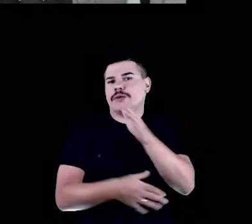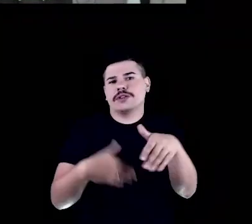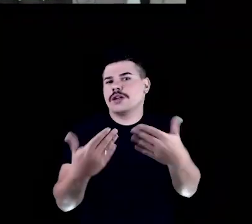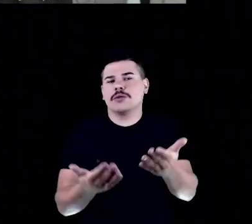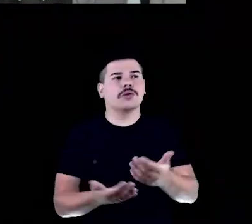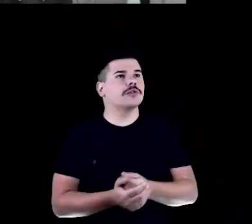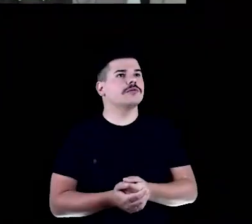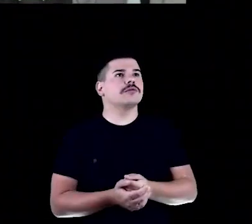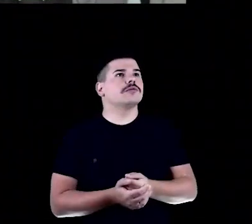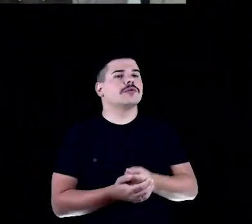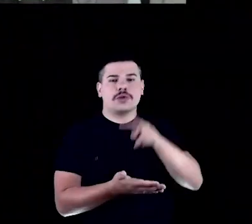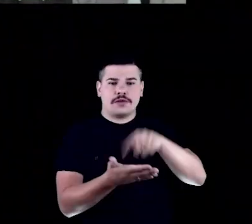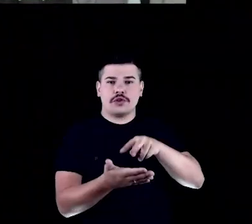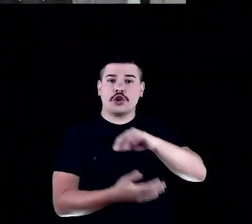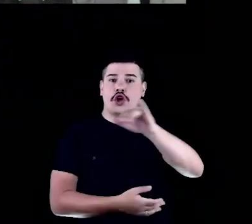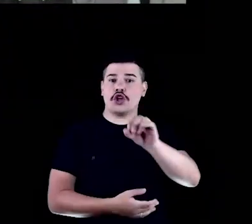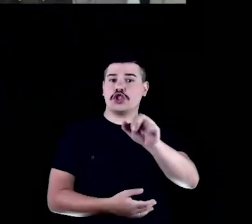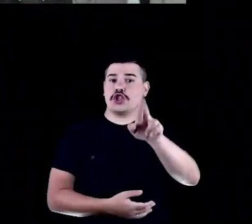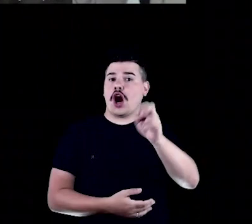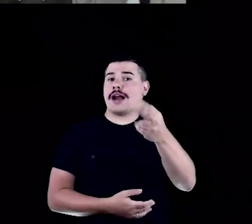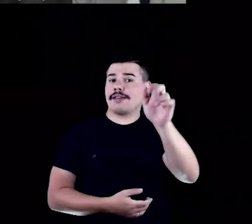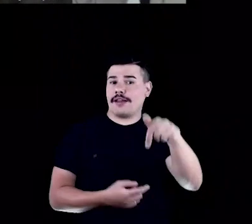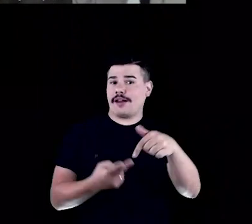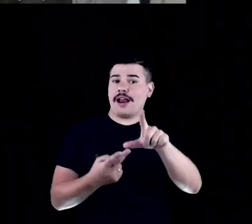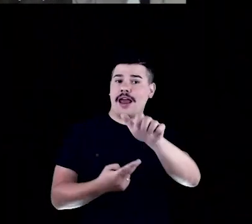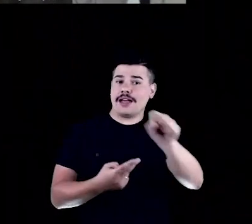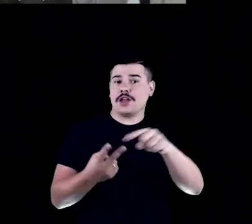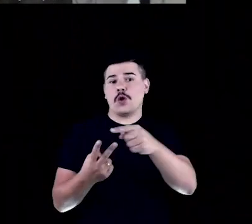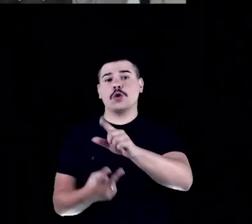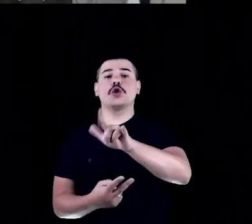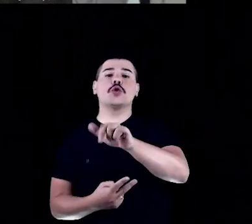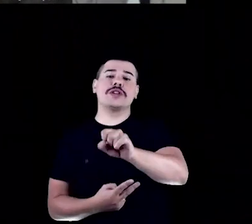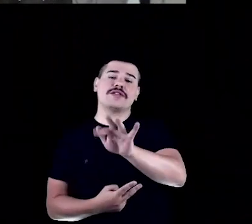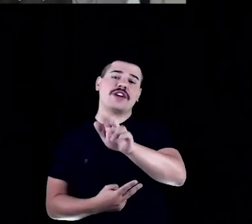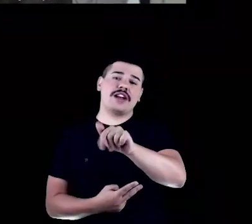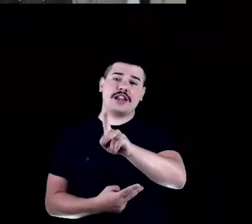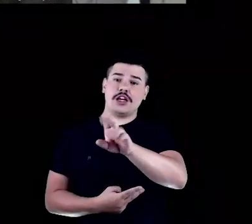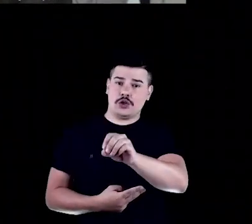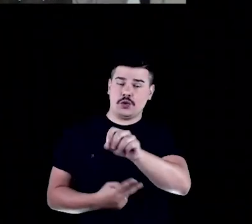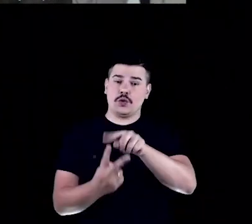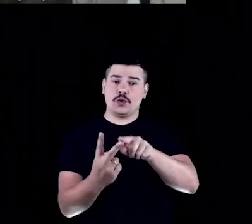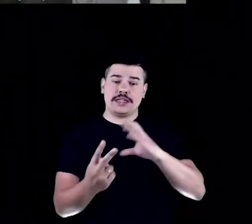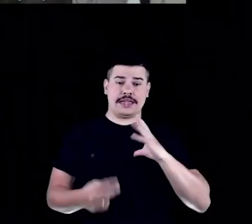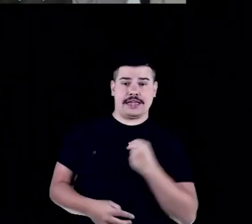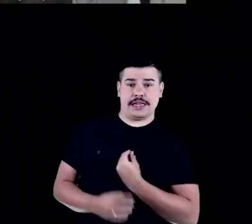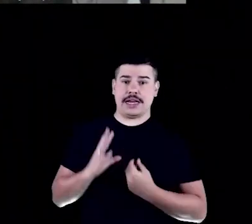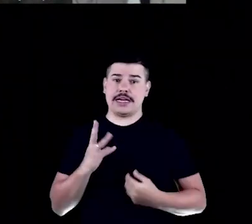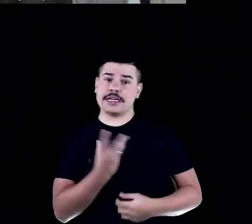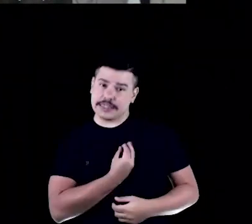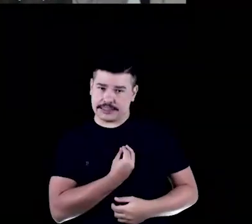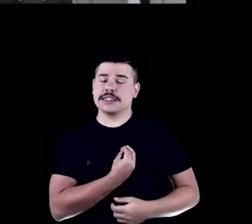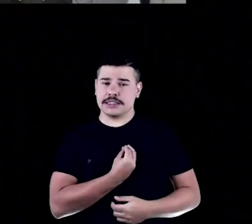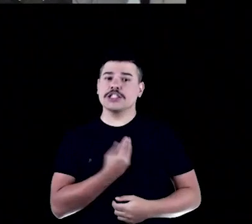livro, por exemplo, sei lá, do Jordan Lessa ou do Luiz Fernando Prado Shoa, que são autores transmasculinos